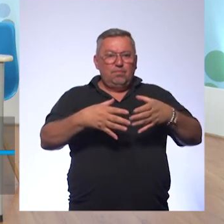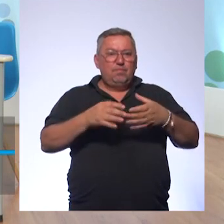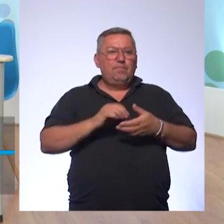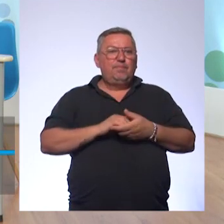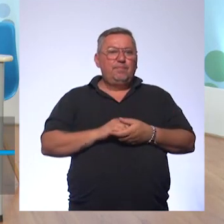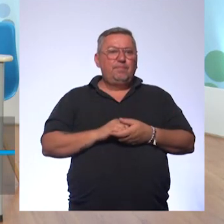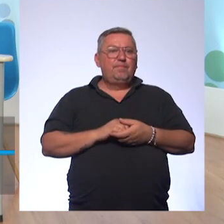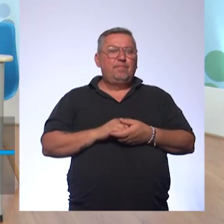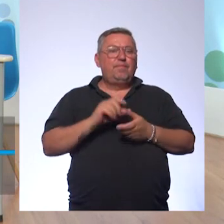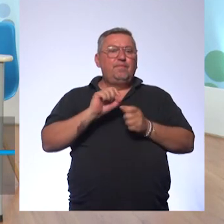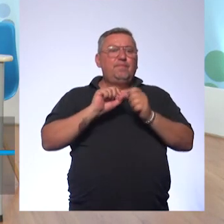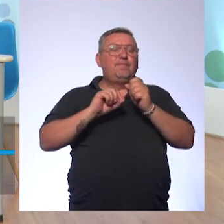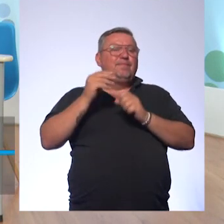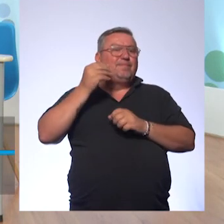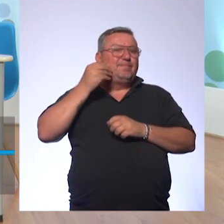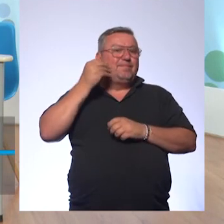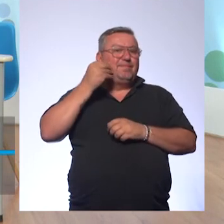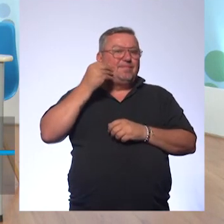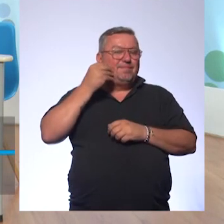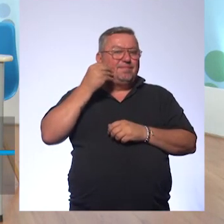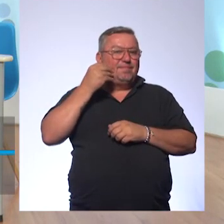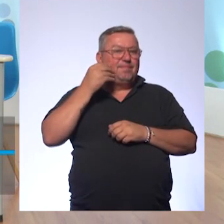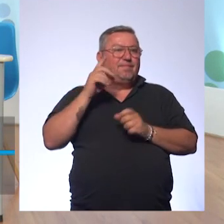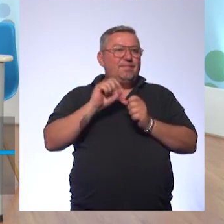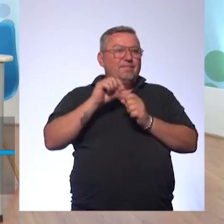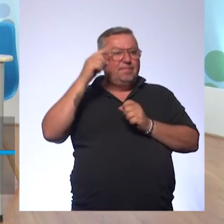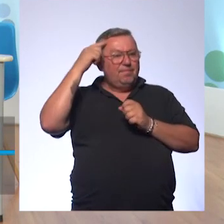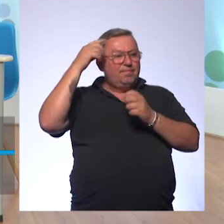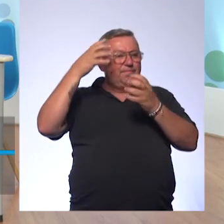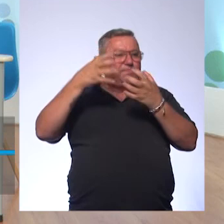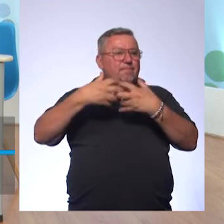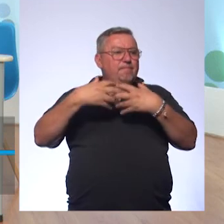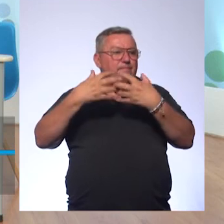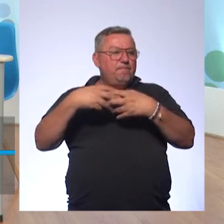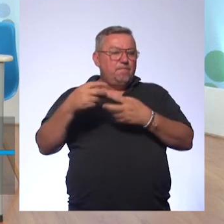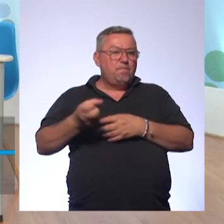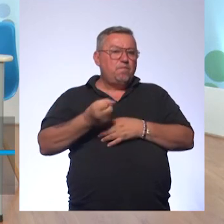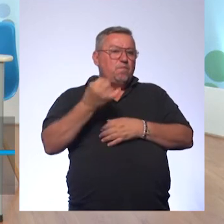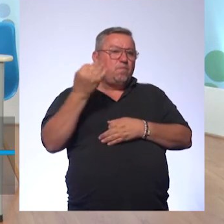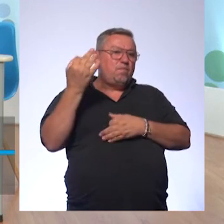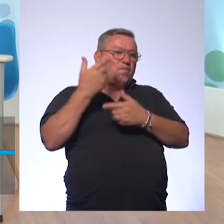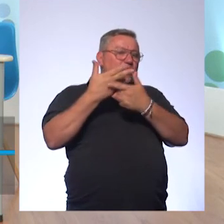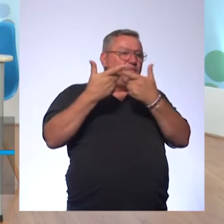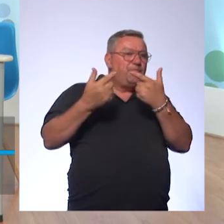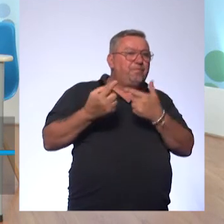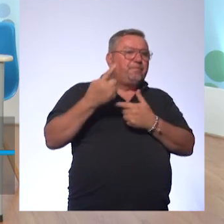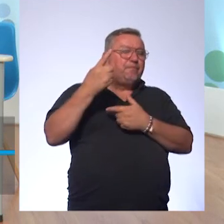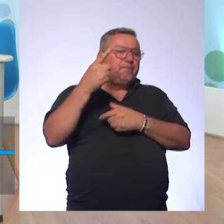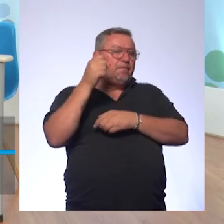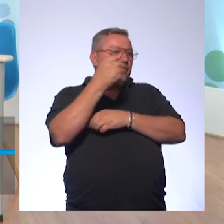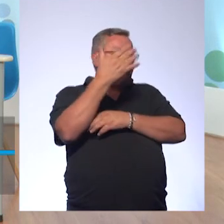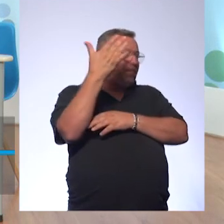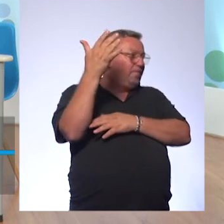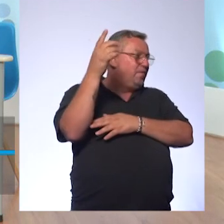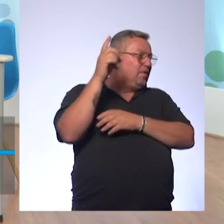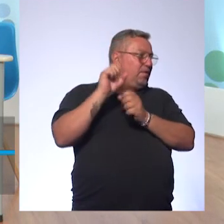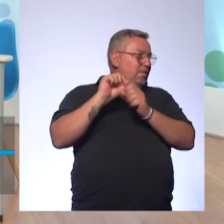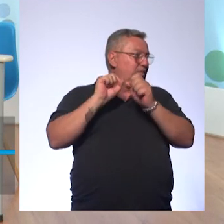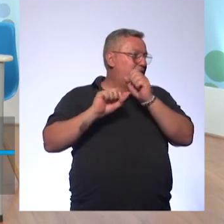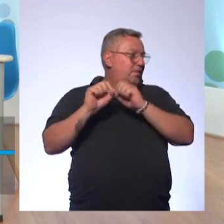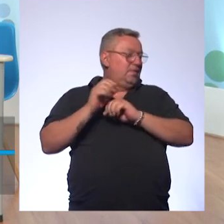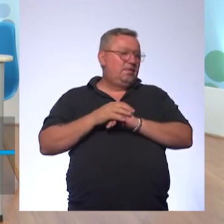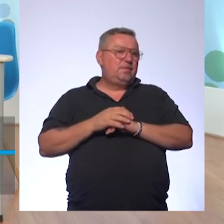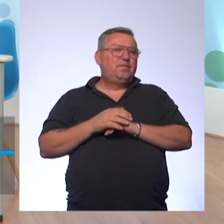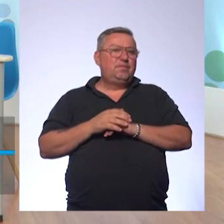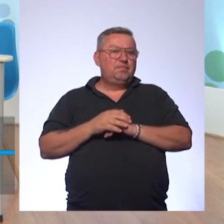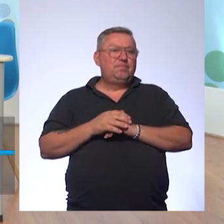tem como a gente falar que a gente vem aqui dar aula, né? A gente vem aqui junto com os professores da rede da aula, né? E junto